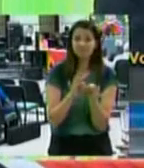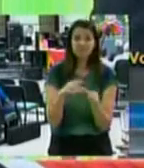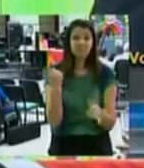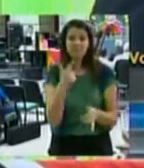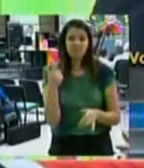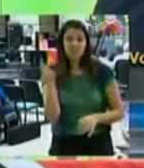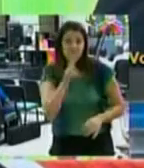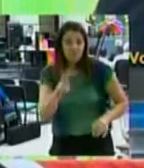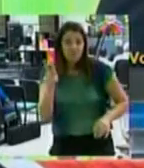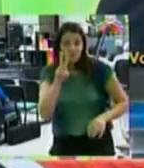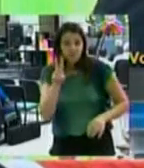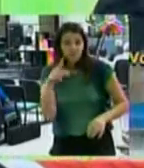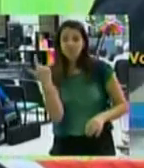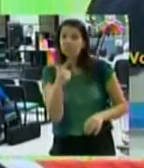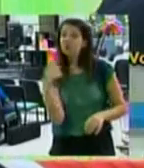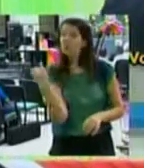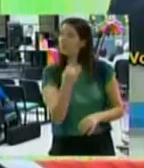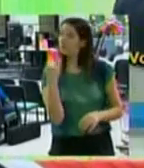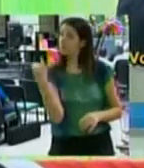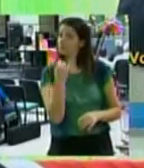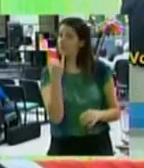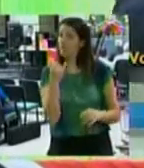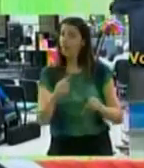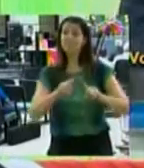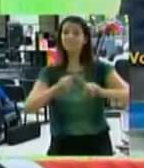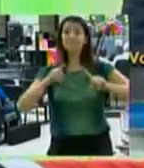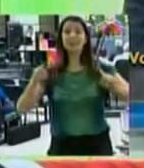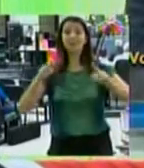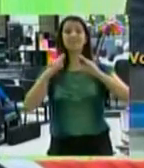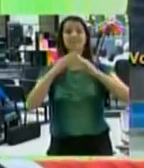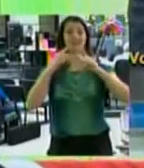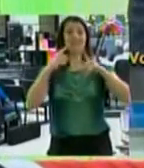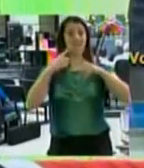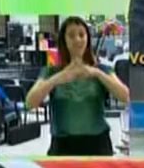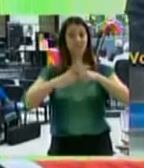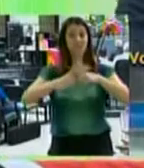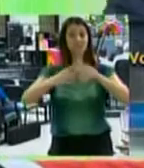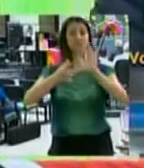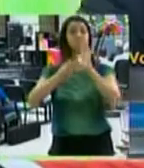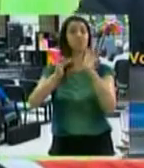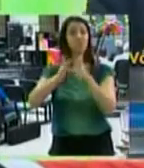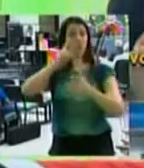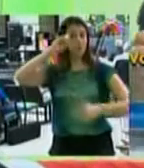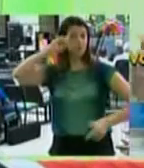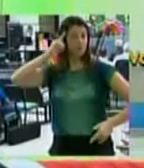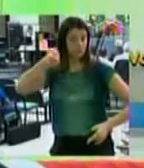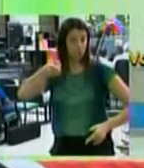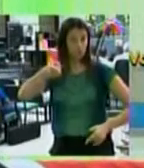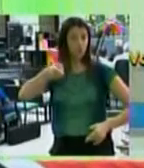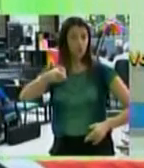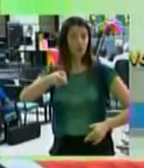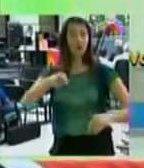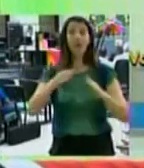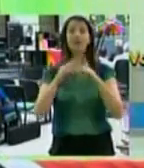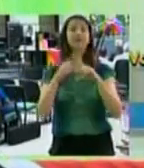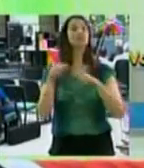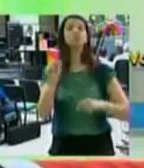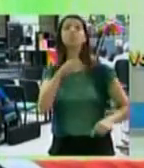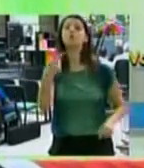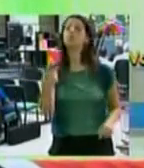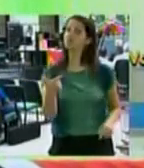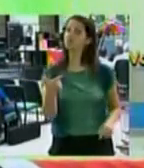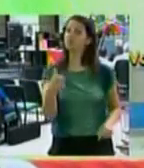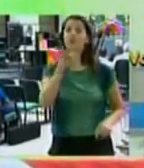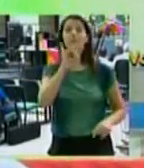valor. Só que a igreja que está sendo o alvo desta carta é a igreja de Filadélfia. E a igreja